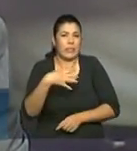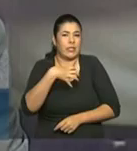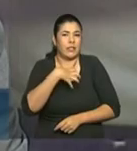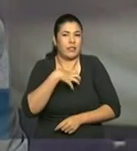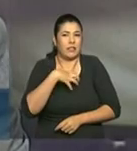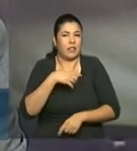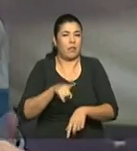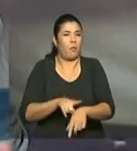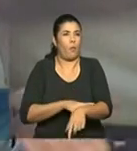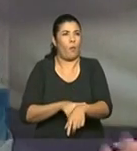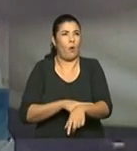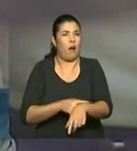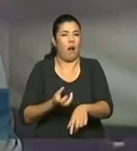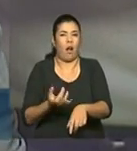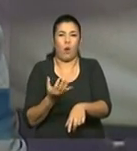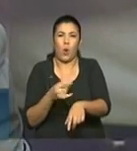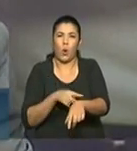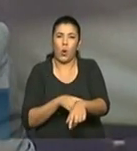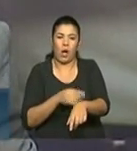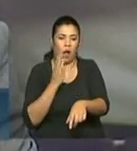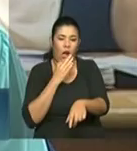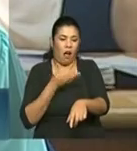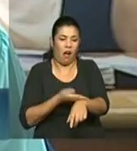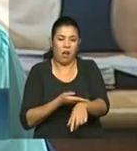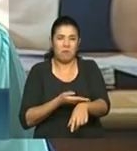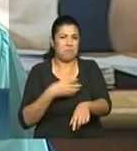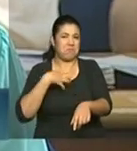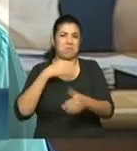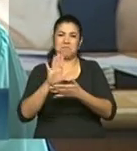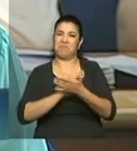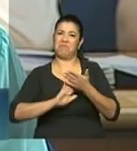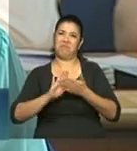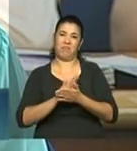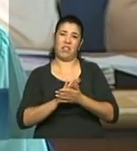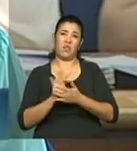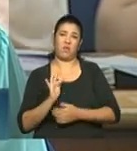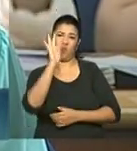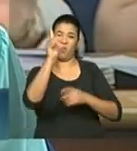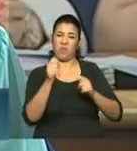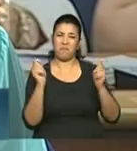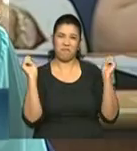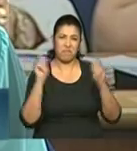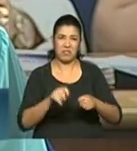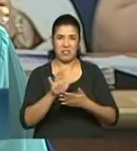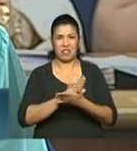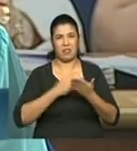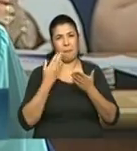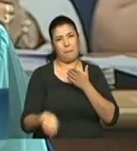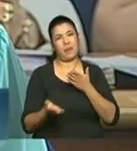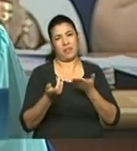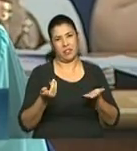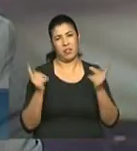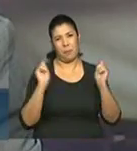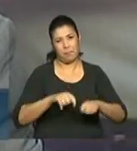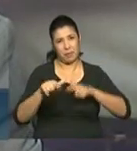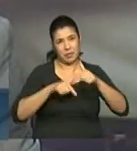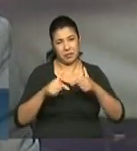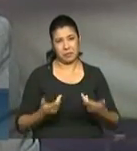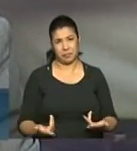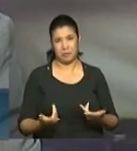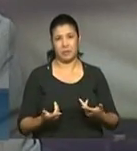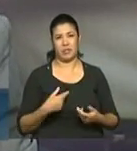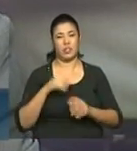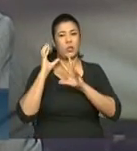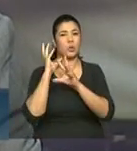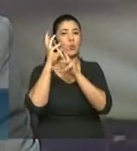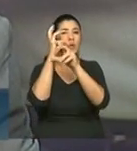situações desafiadoras e depois vão levar a incapacitações importantes. Né. A história da enfermidade... É uma